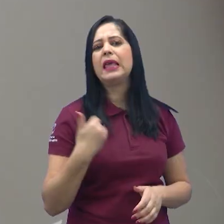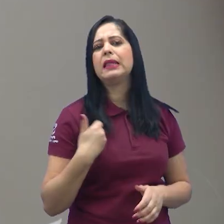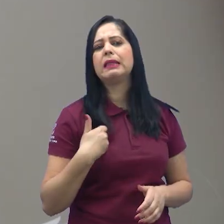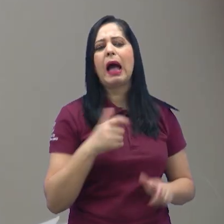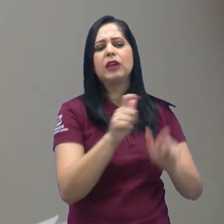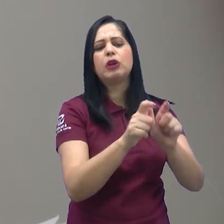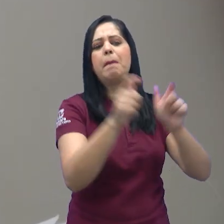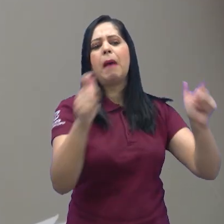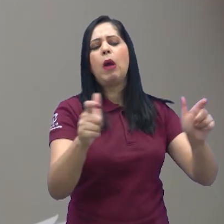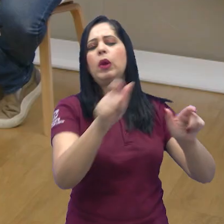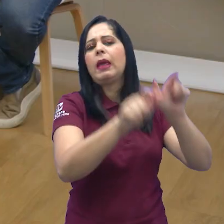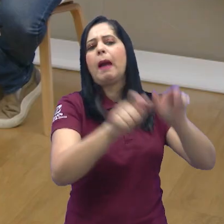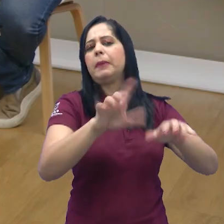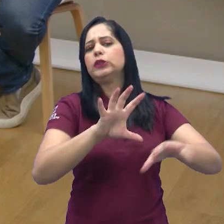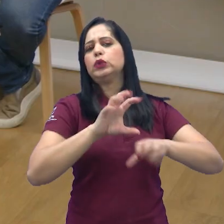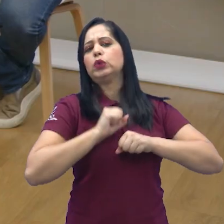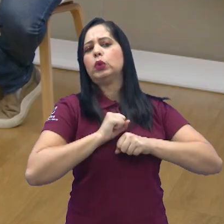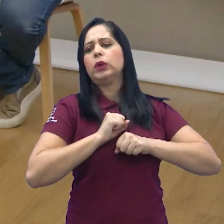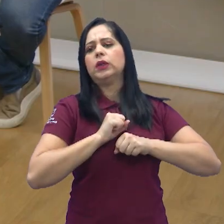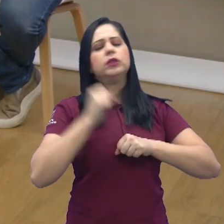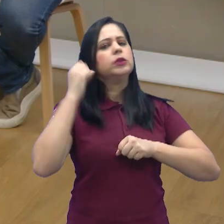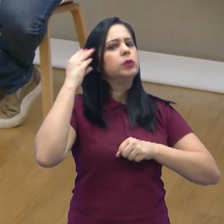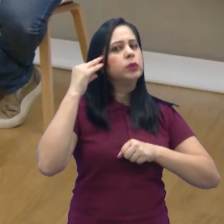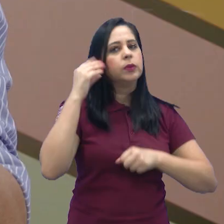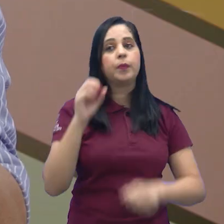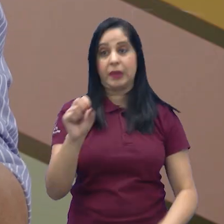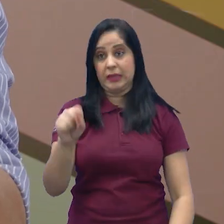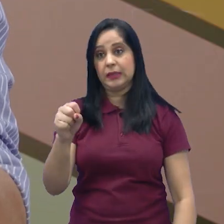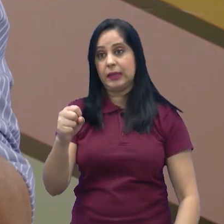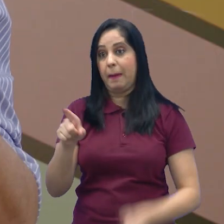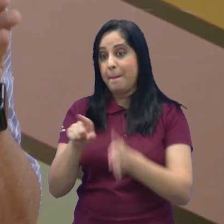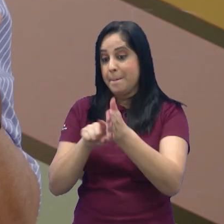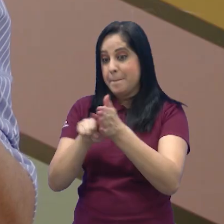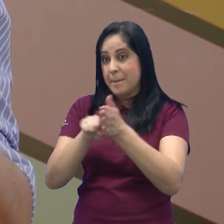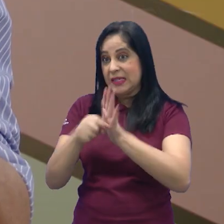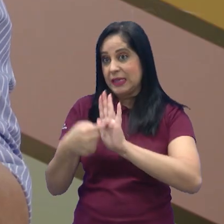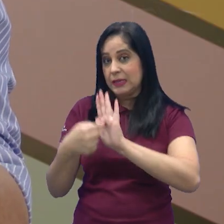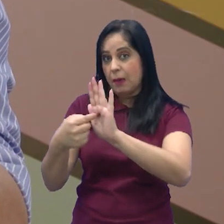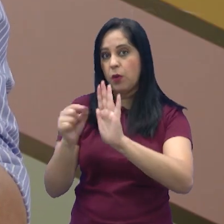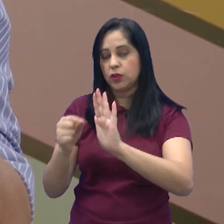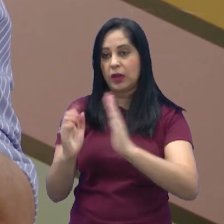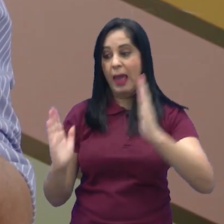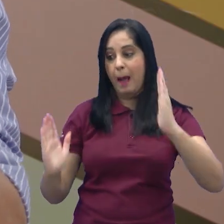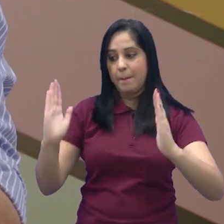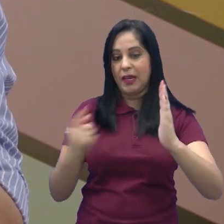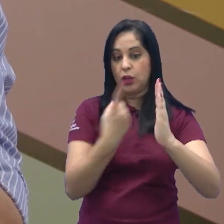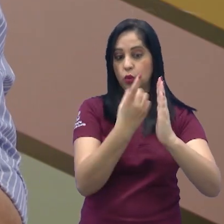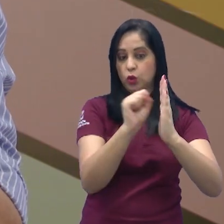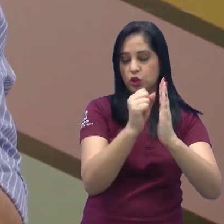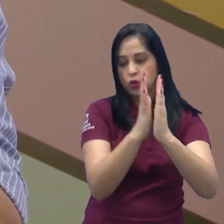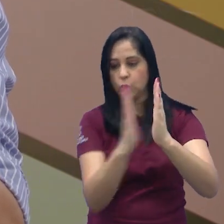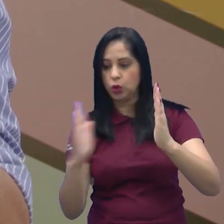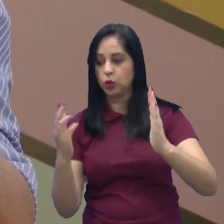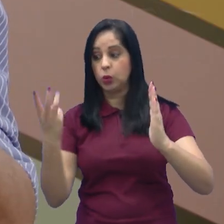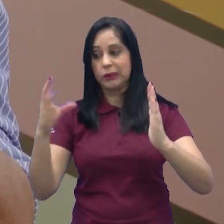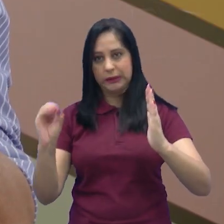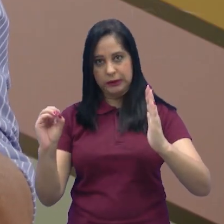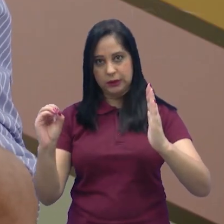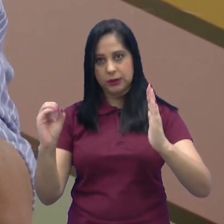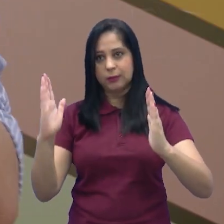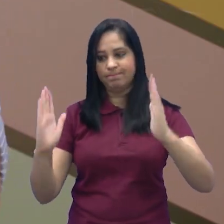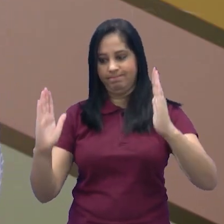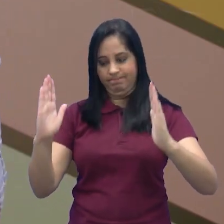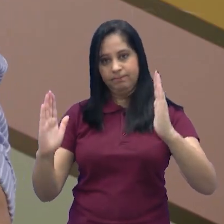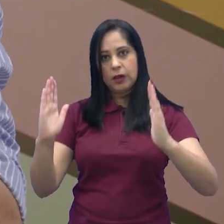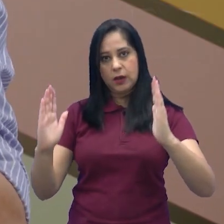É indiferente? Tem alguns estudos que falam ali entre os 18 e os 30 anos, mas